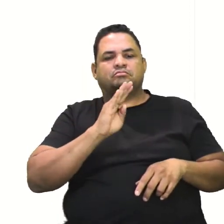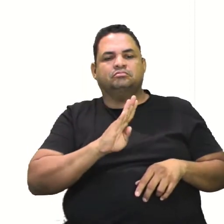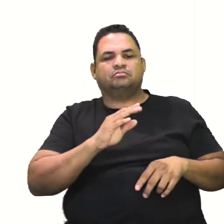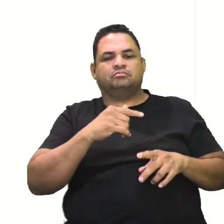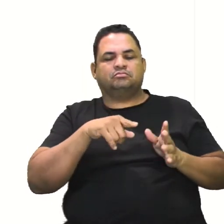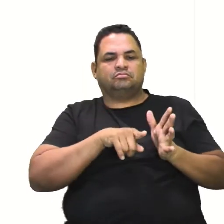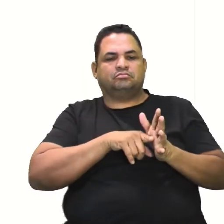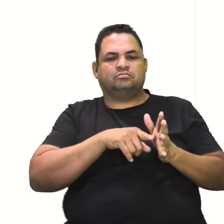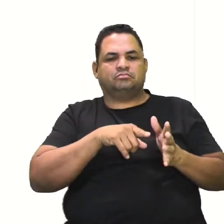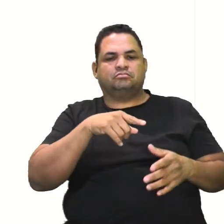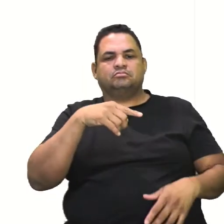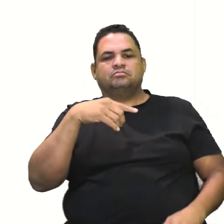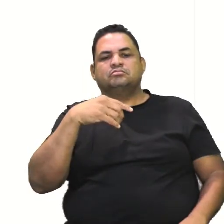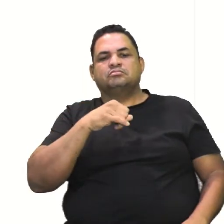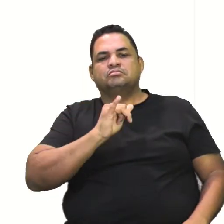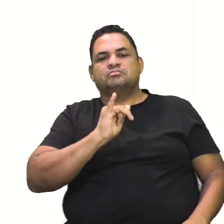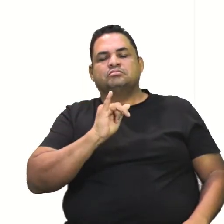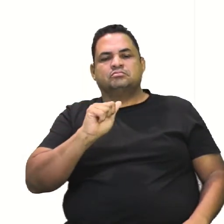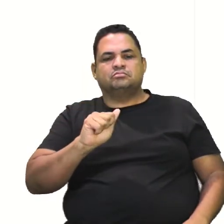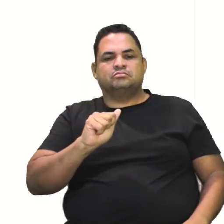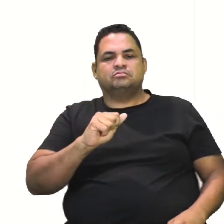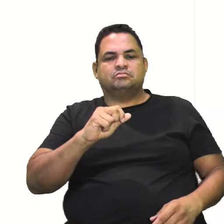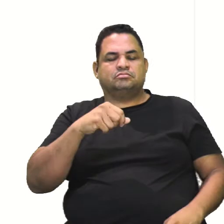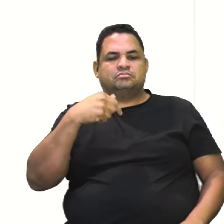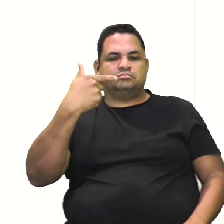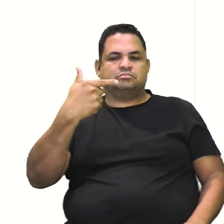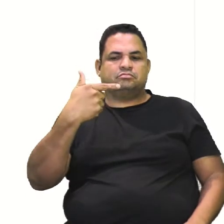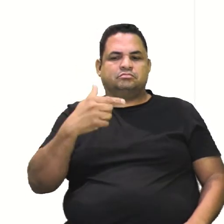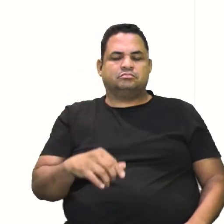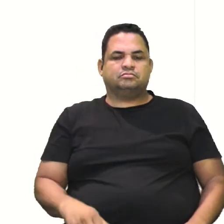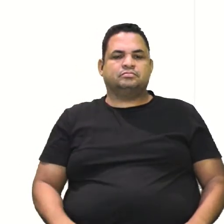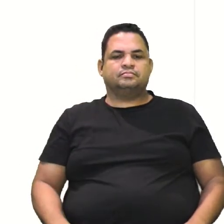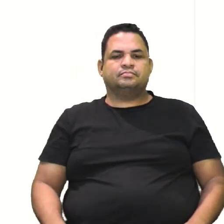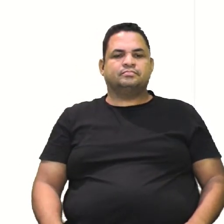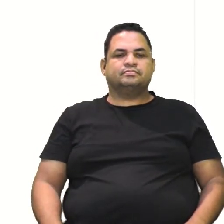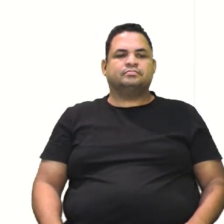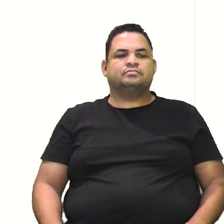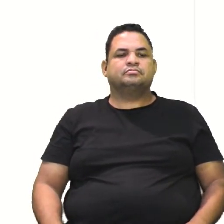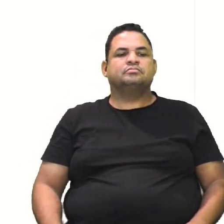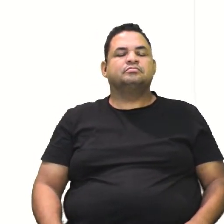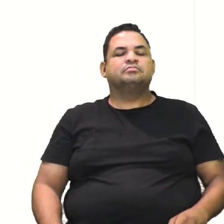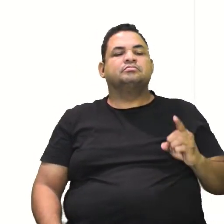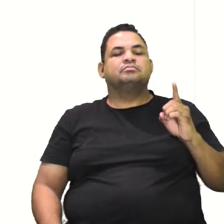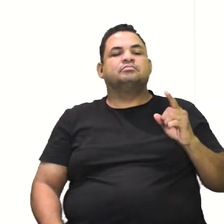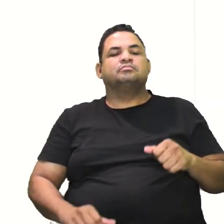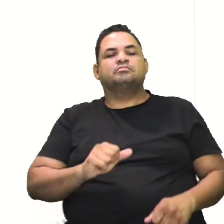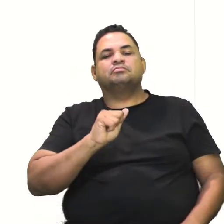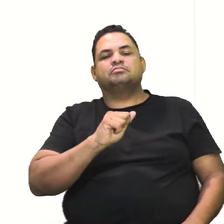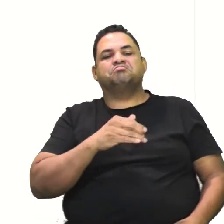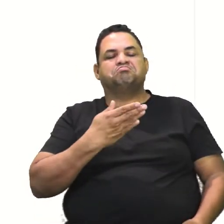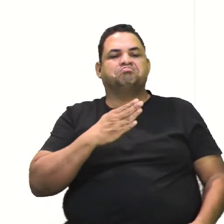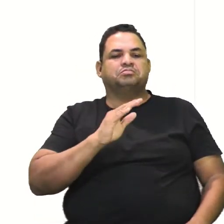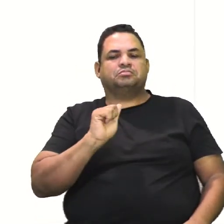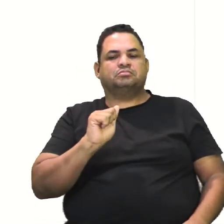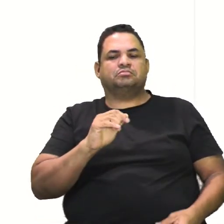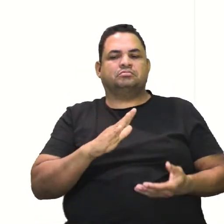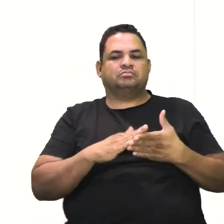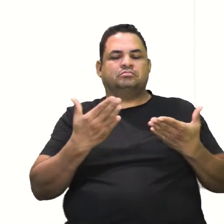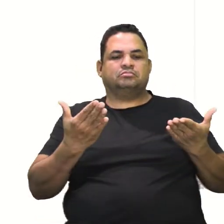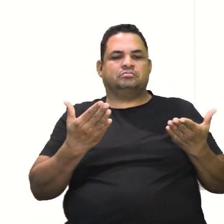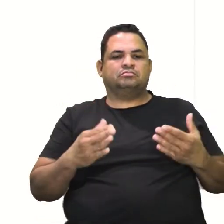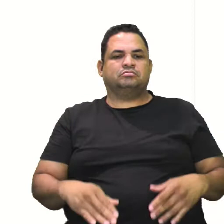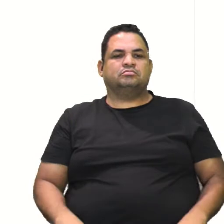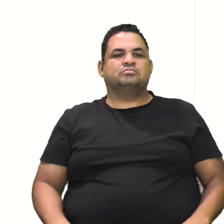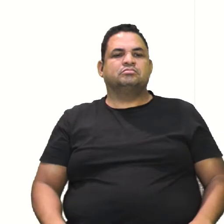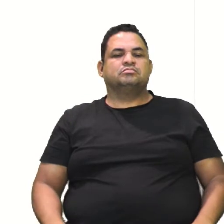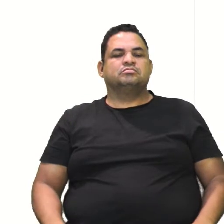b menos y do a ao quadrado. Vamos lá agora. Quem é o b, quem é o a, tanto faz, né? Vamos deixar o a como